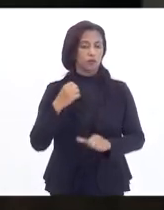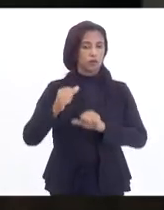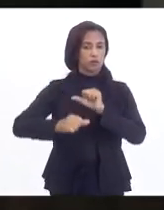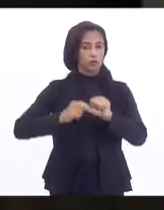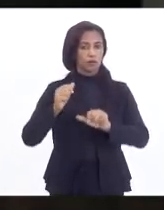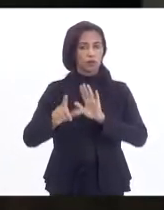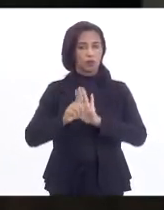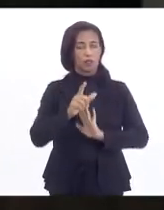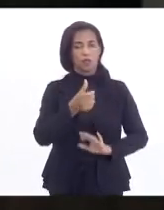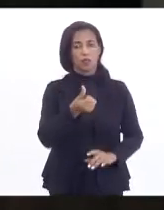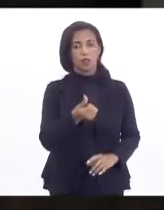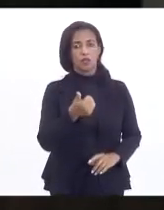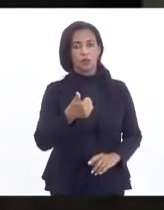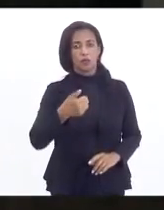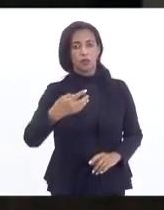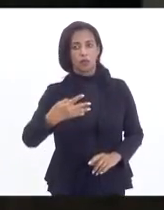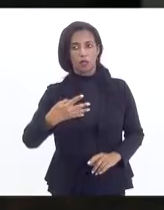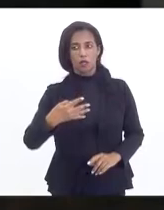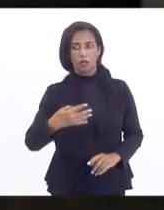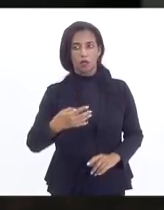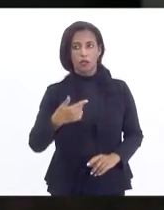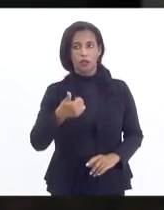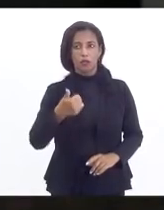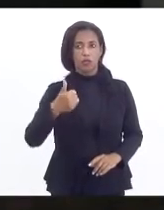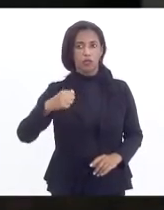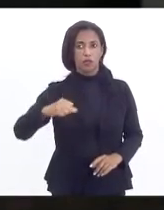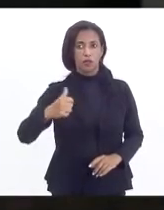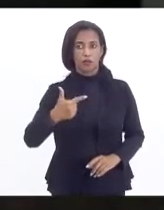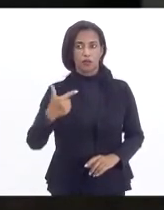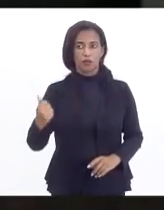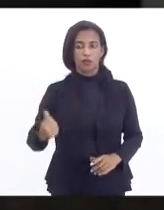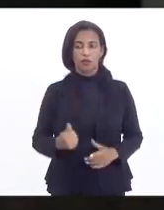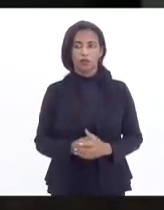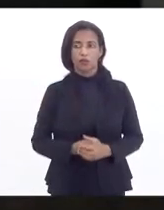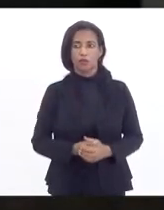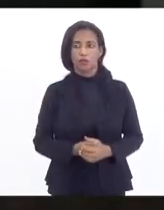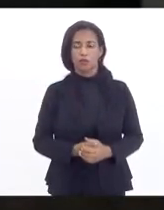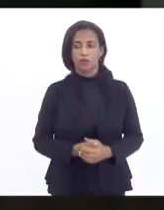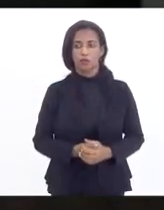Lei 6.114, de 19 de dezembro de 21.